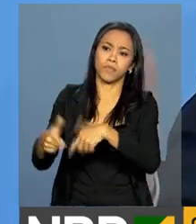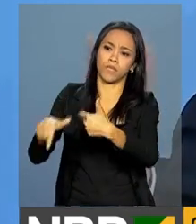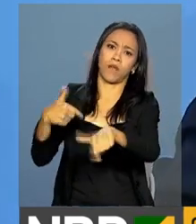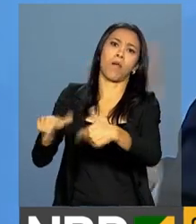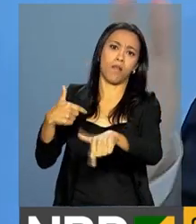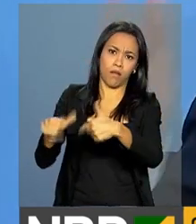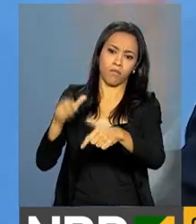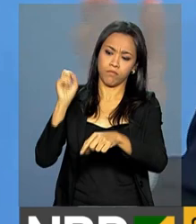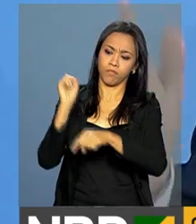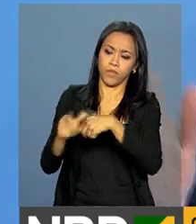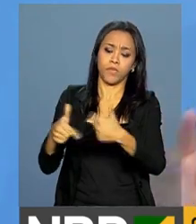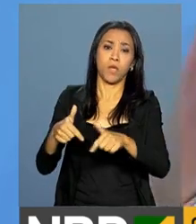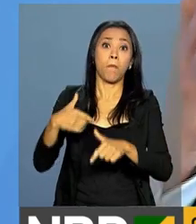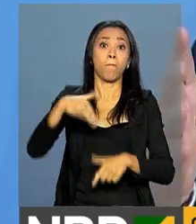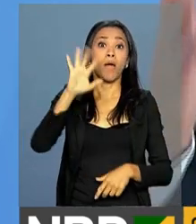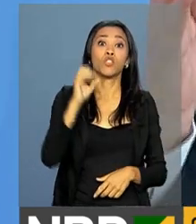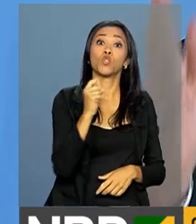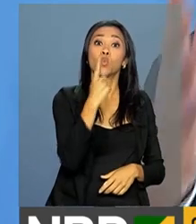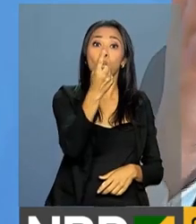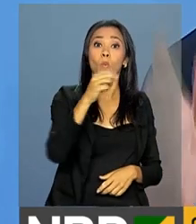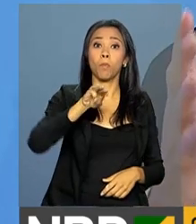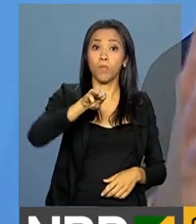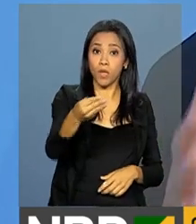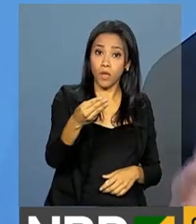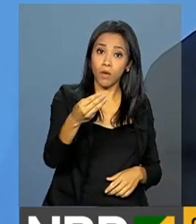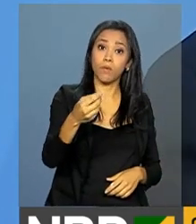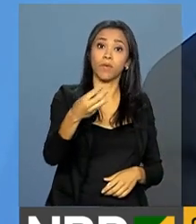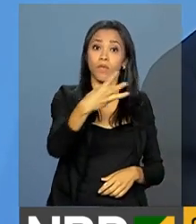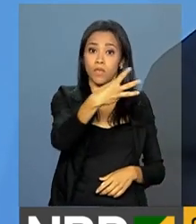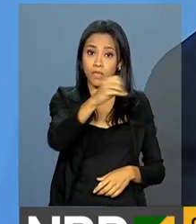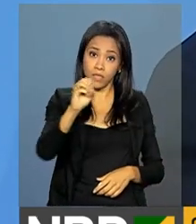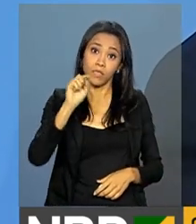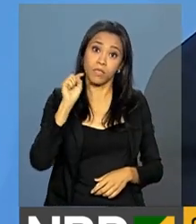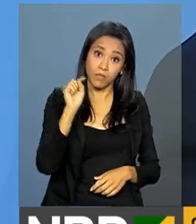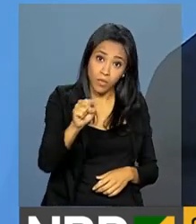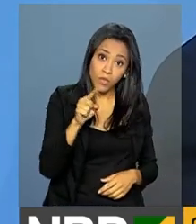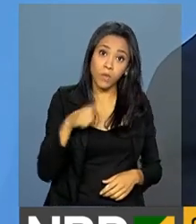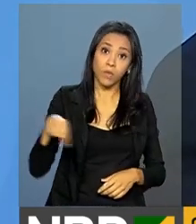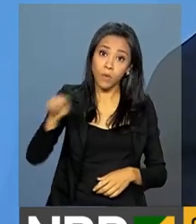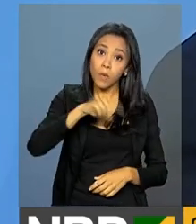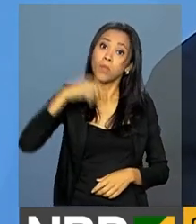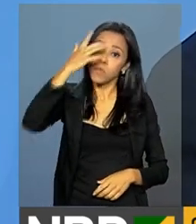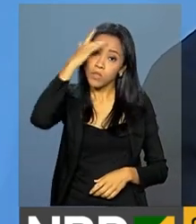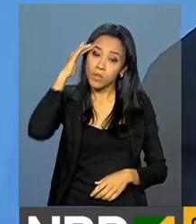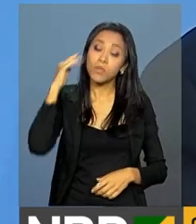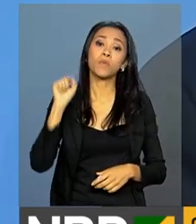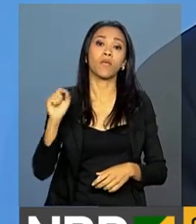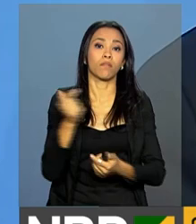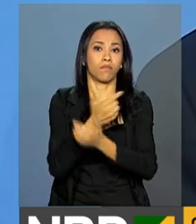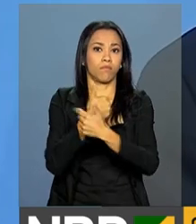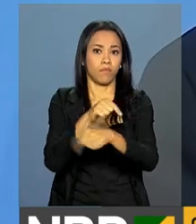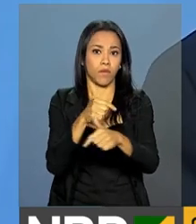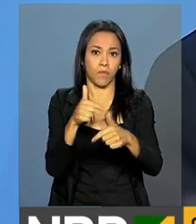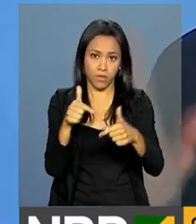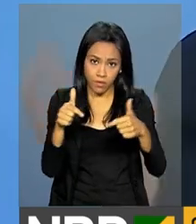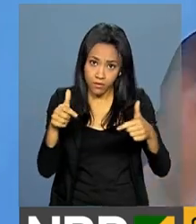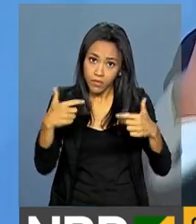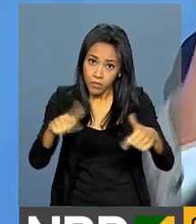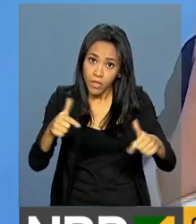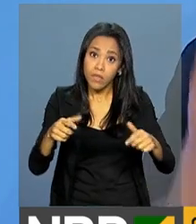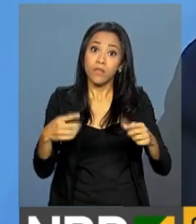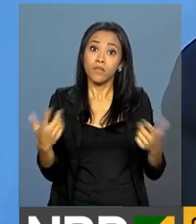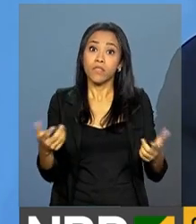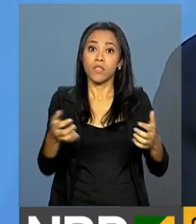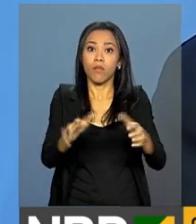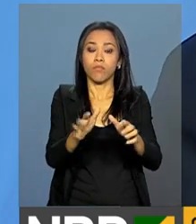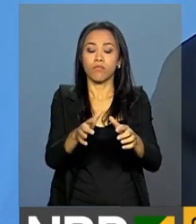chegou a mais de 1 milhão de pessoas, 1 milhão e 300 mil, possivelmente neste último trimestre, a indicar o crescimento